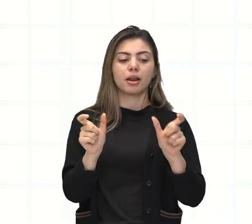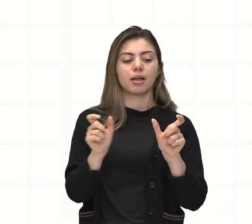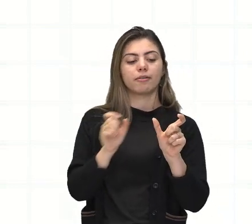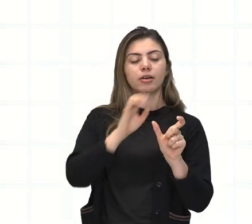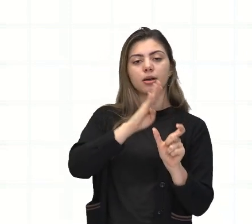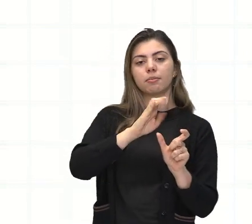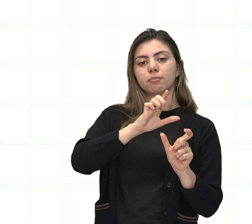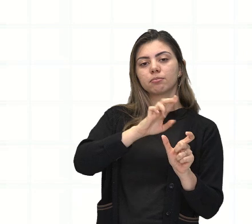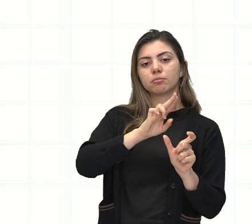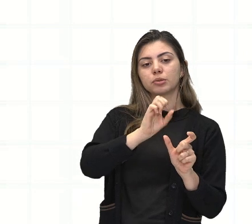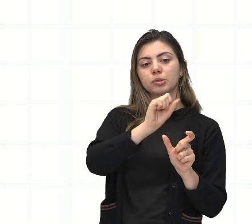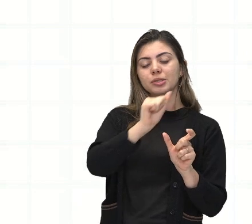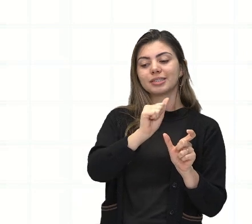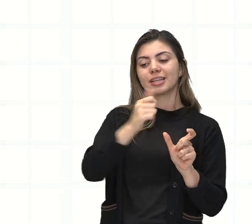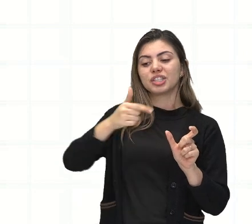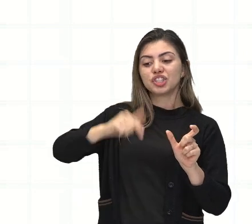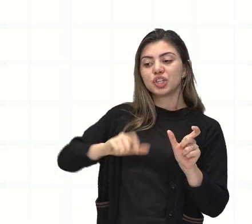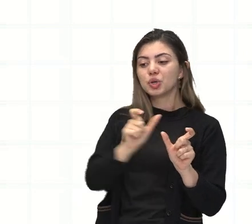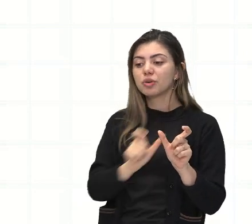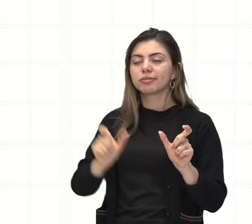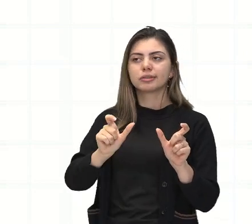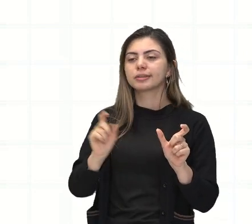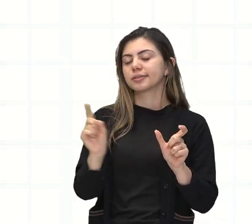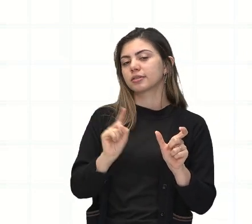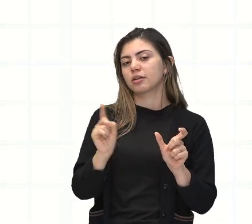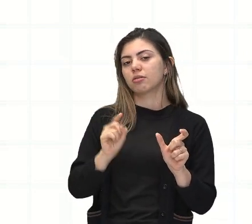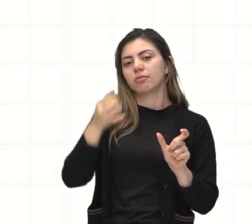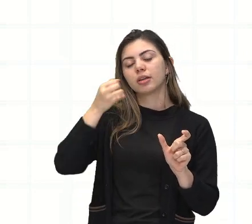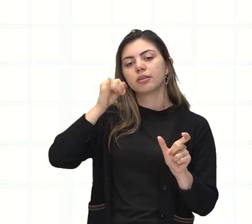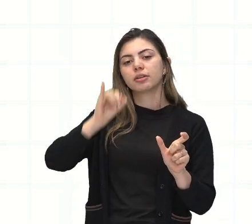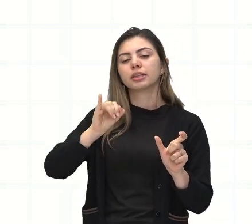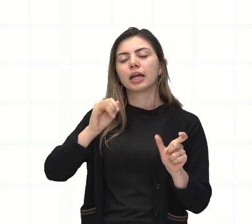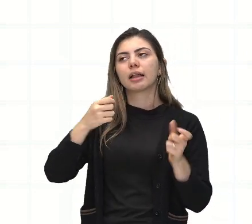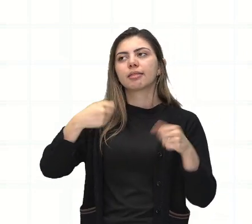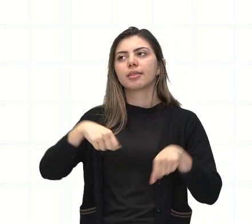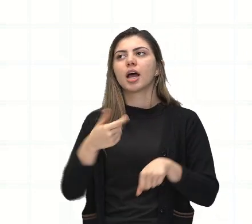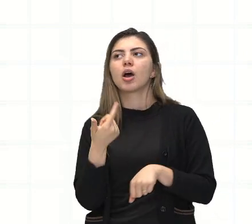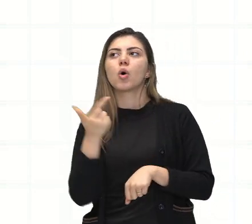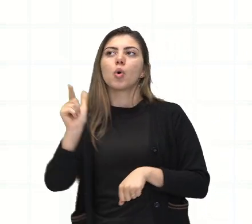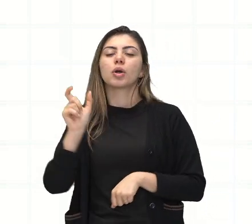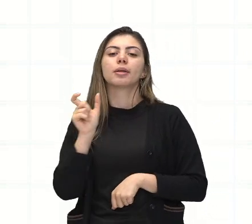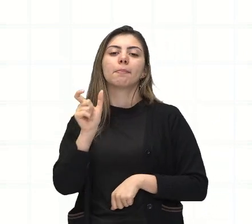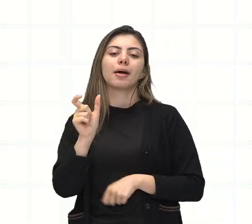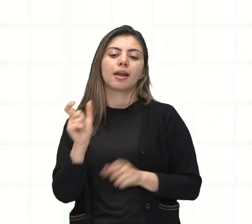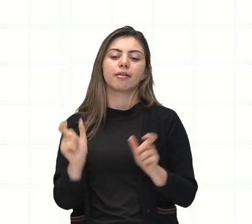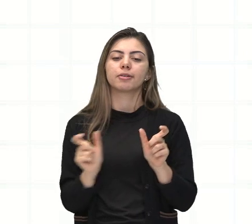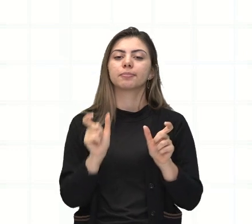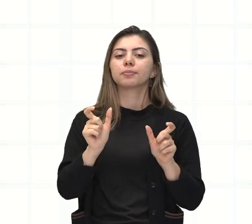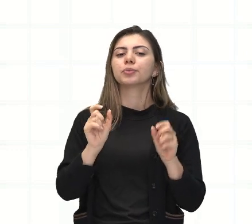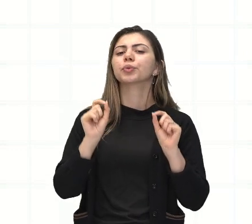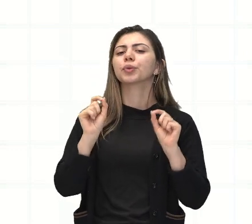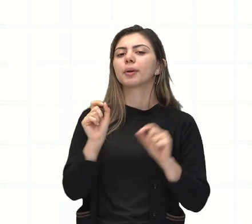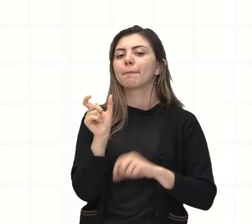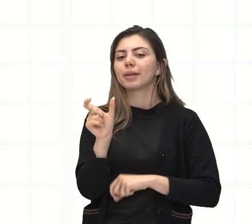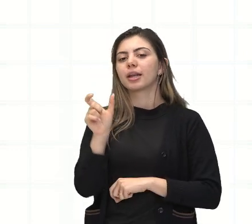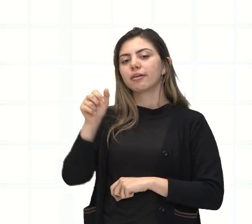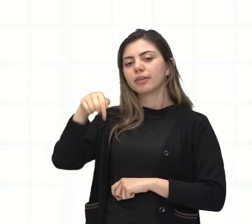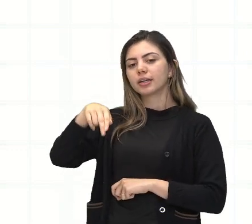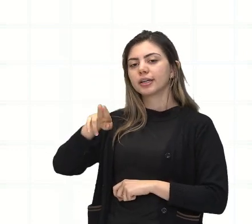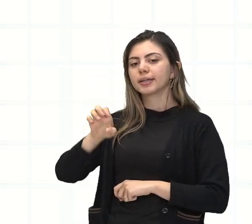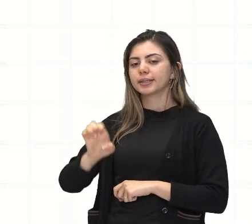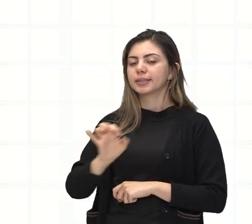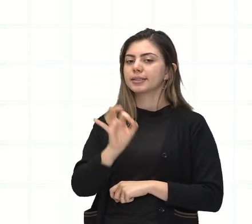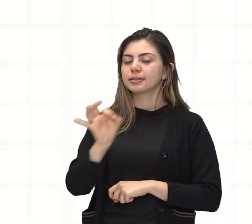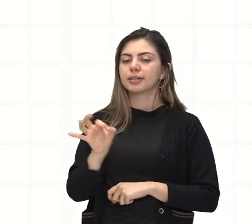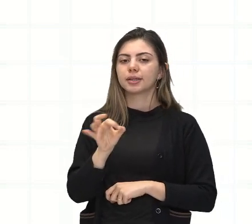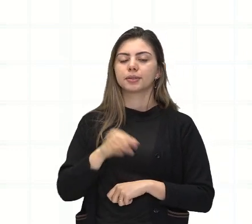seja repetida nesse outro contexto escrito é a palavra que, correto?